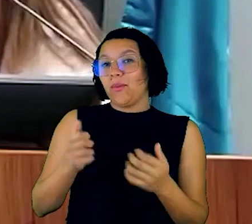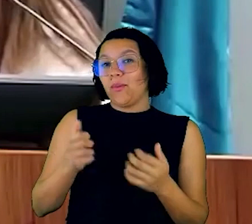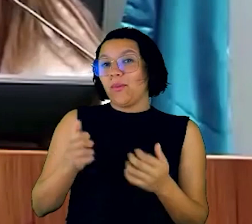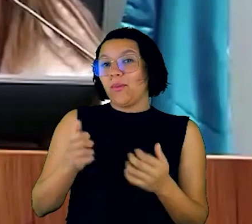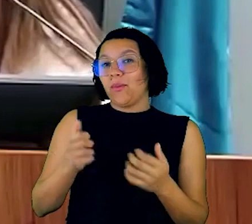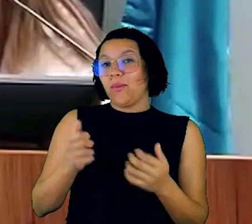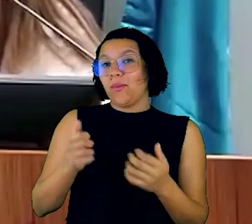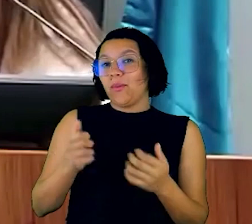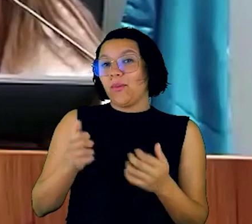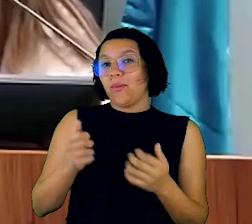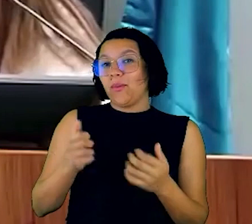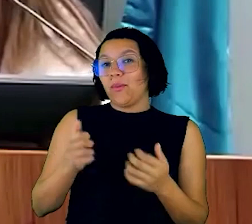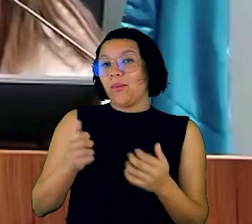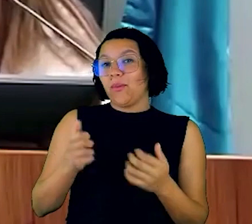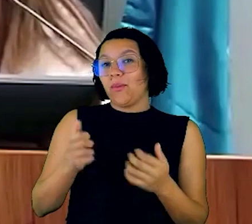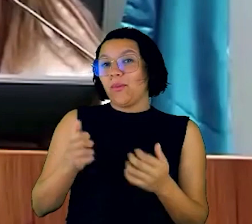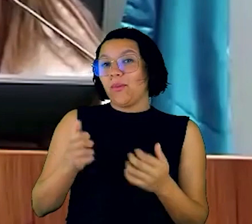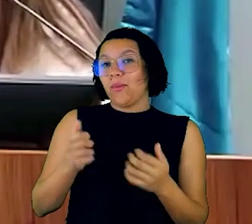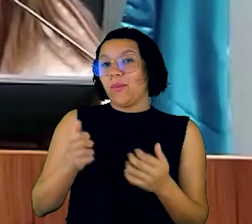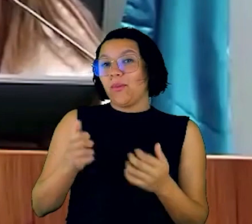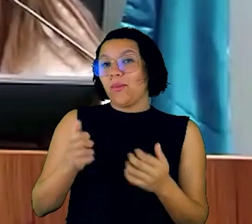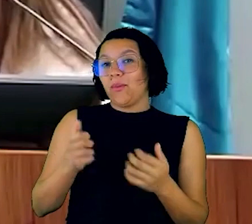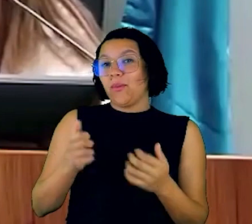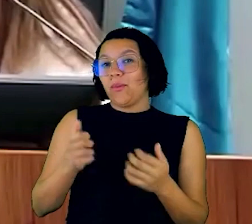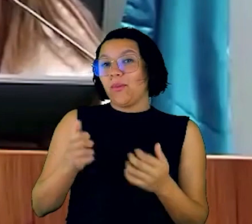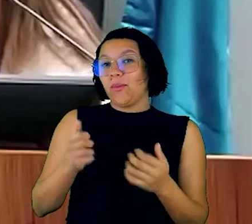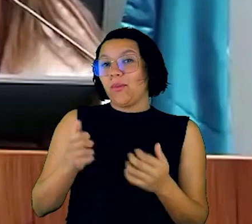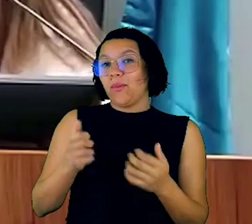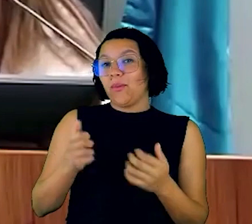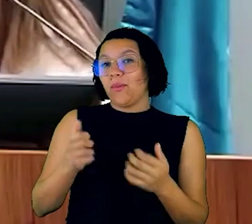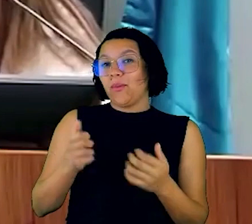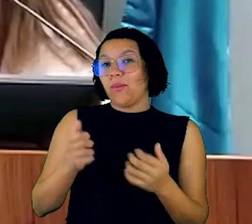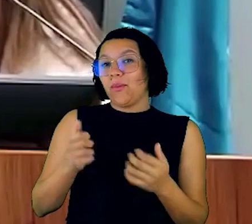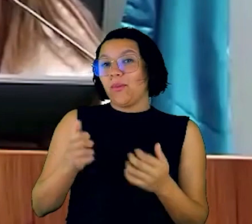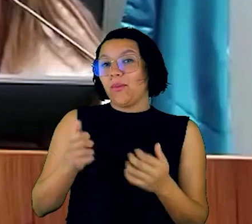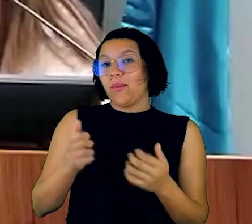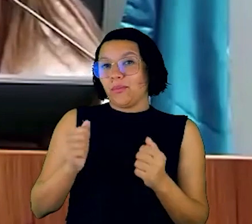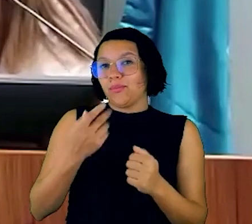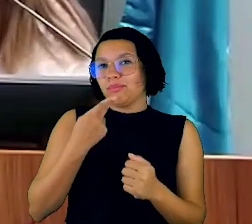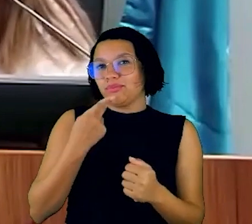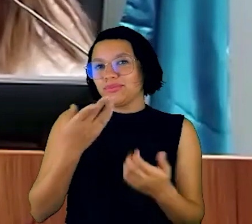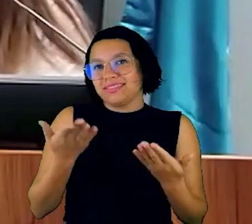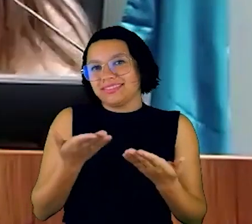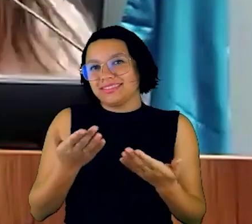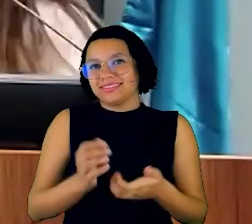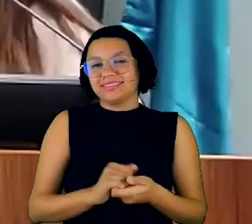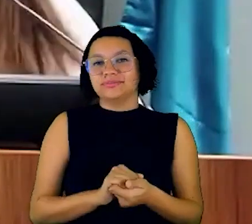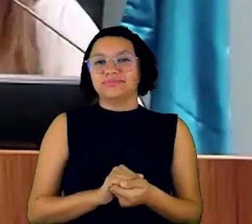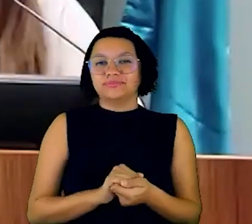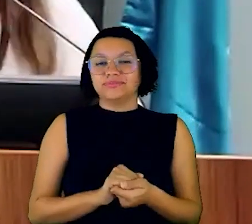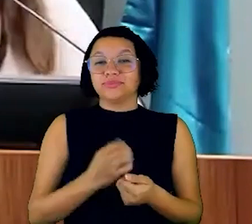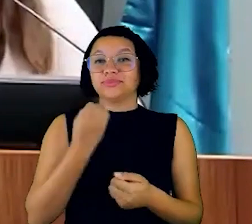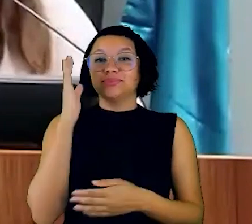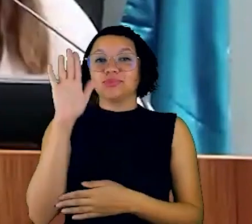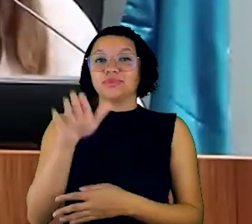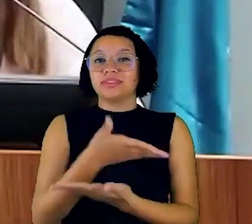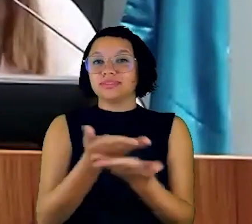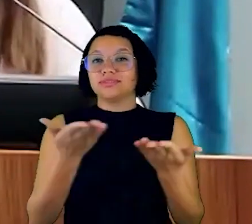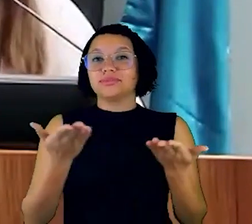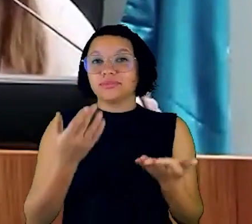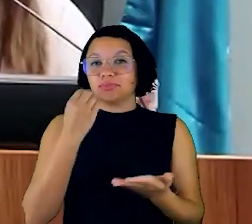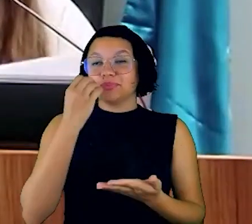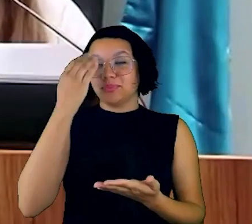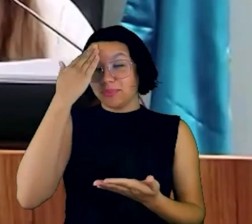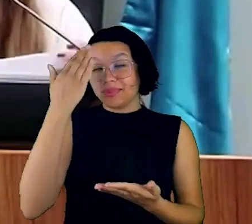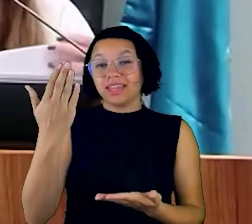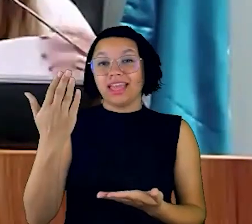federal da Terceira Região, homem de pele branca e cabelos grisalhos, traja terno preto, camisa branca e gravata preta. Bom, boa tarde a todos.